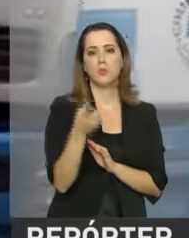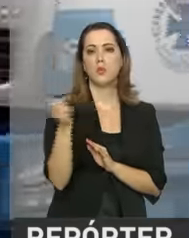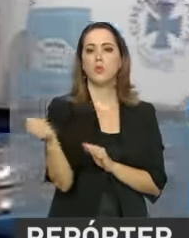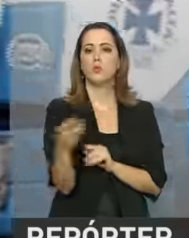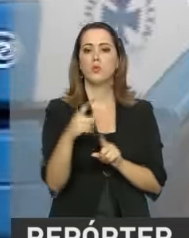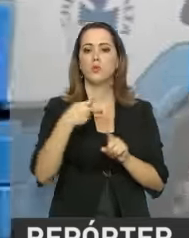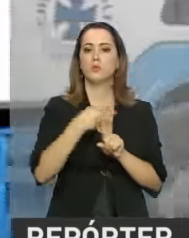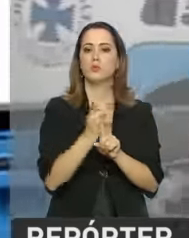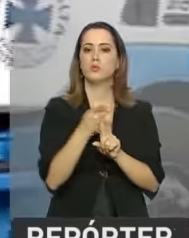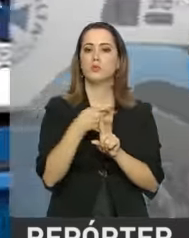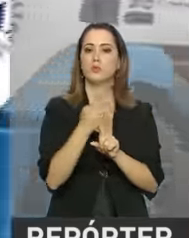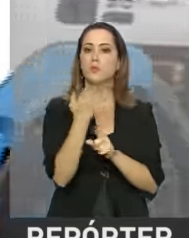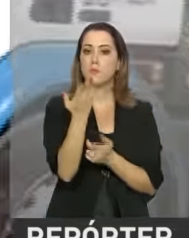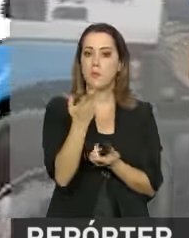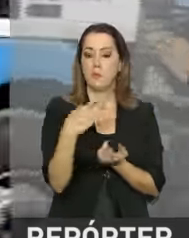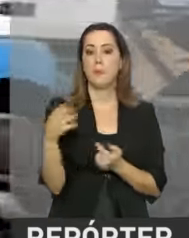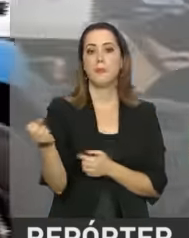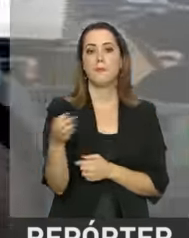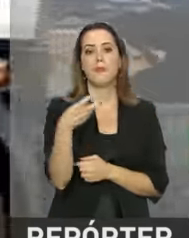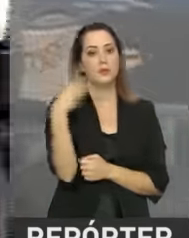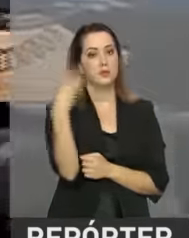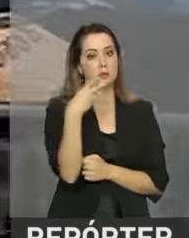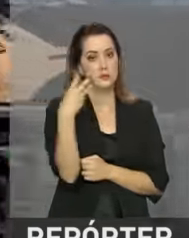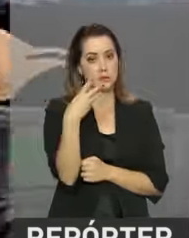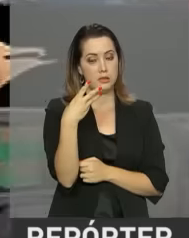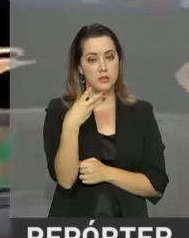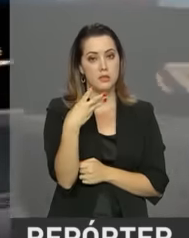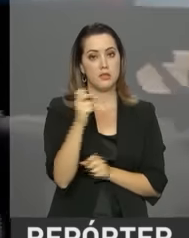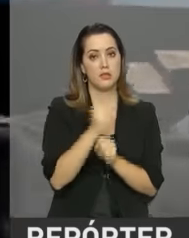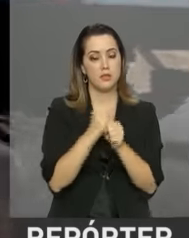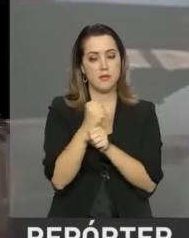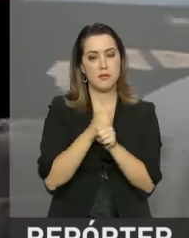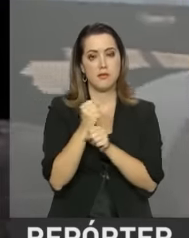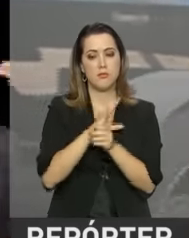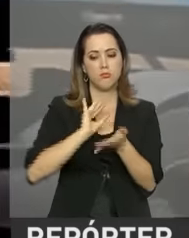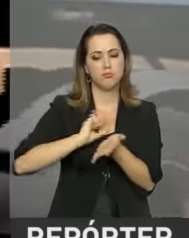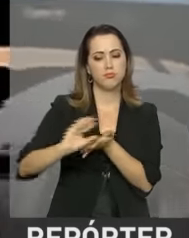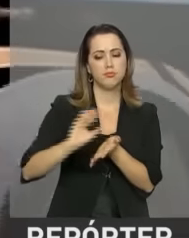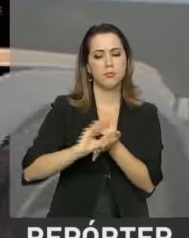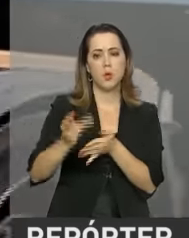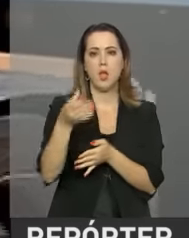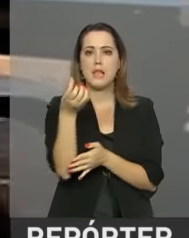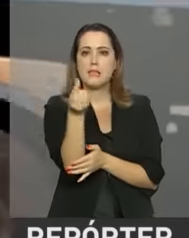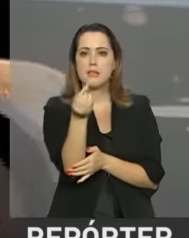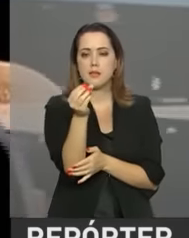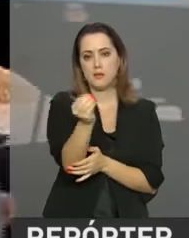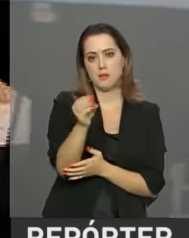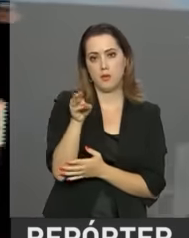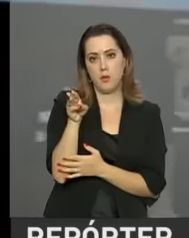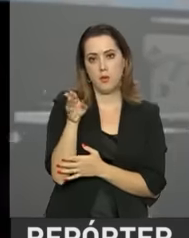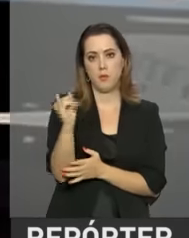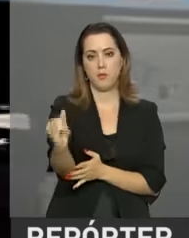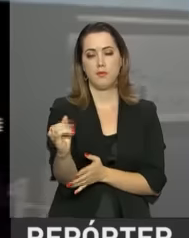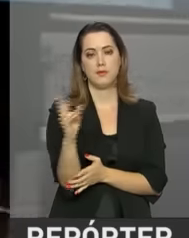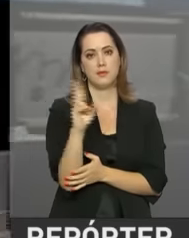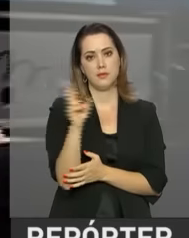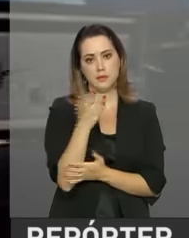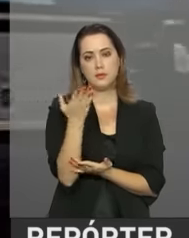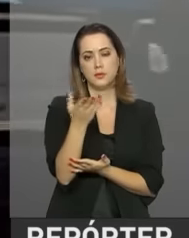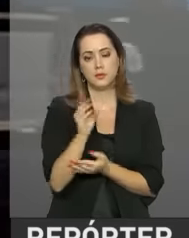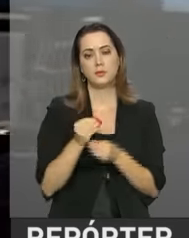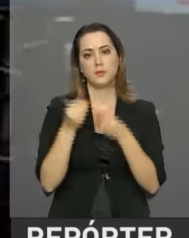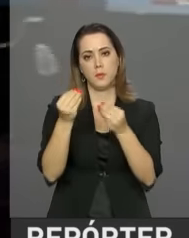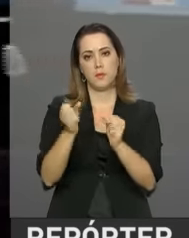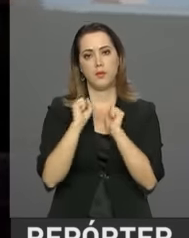serem instalados nos próximos 3 anos o investimento chega a R 60 bilhões deais garantindo